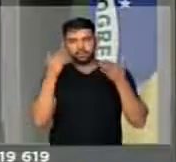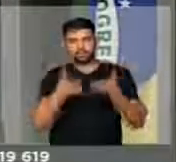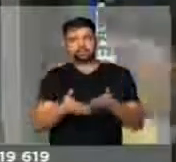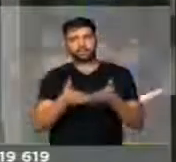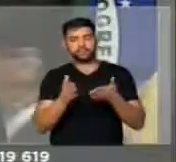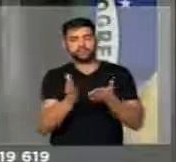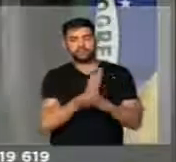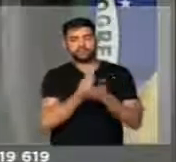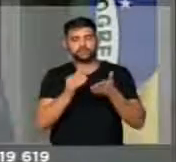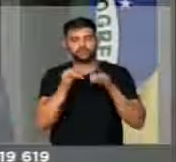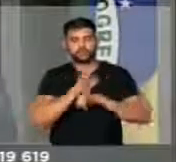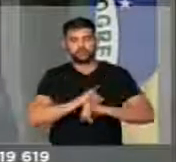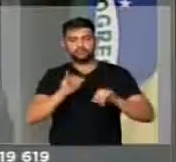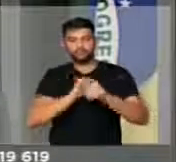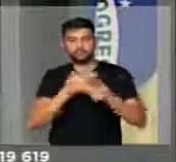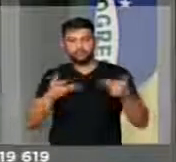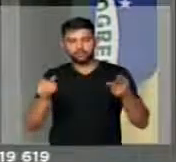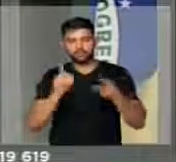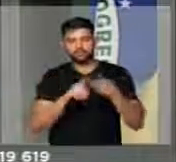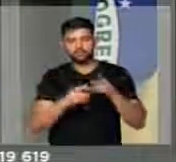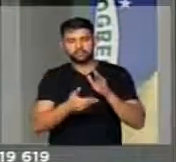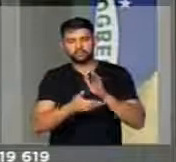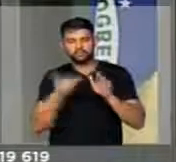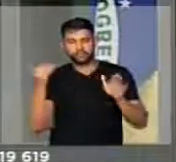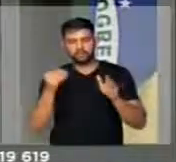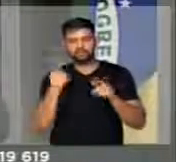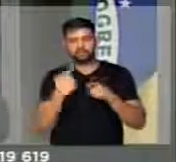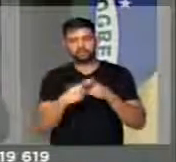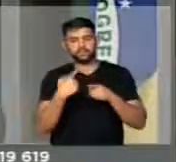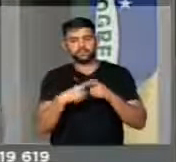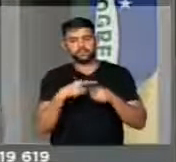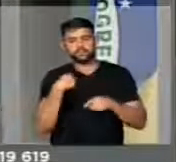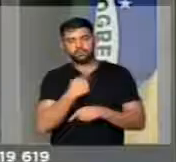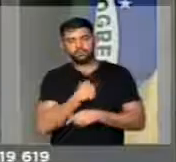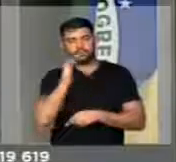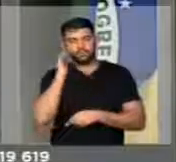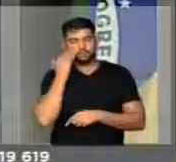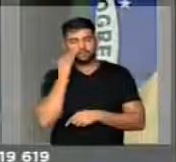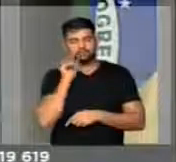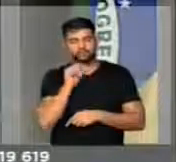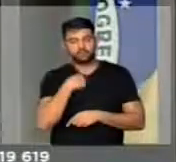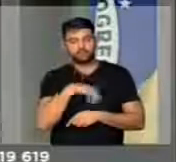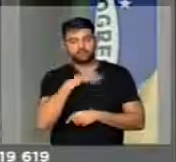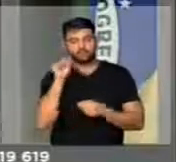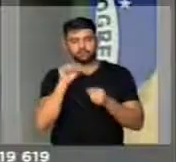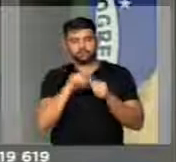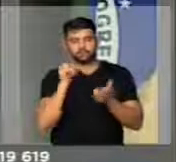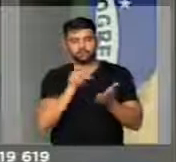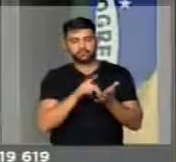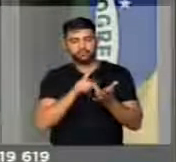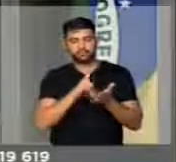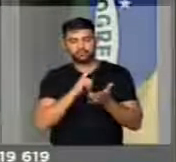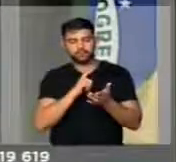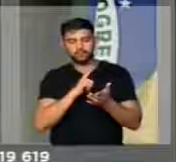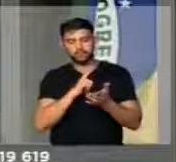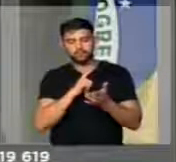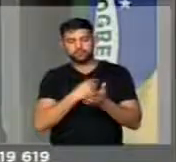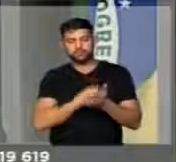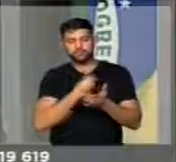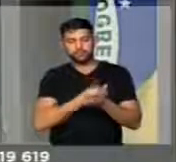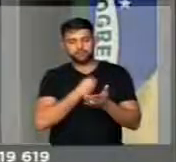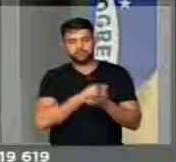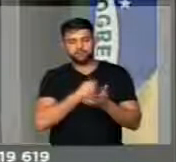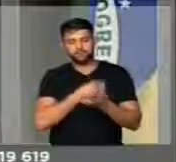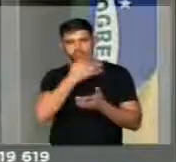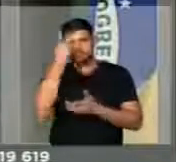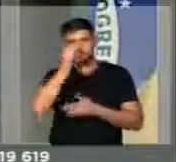participado de uma campanha eleitoral. Porque nós entendemos que o fato de ser